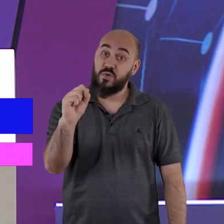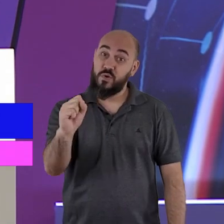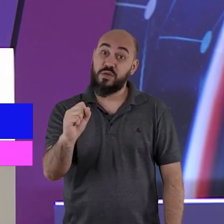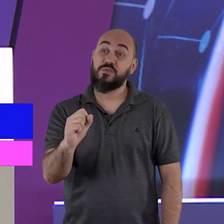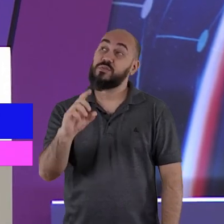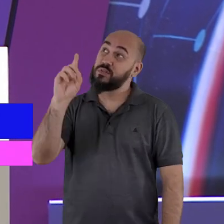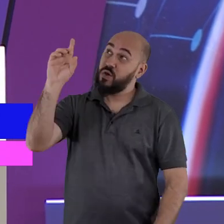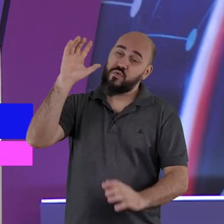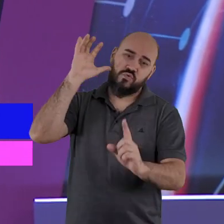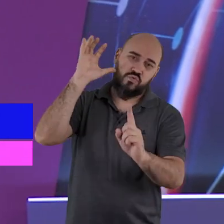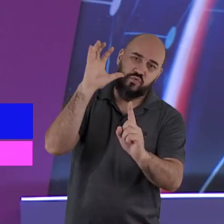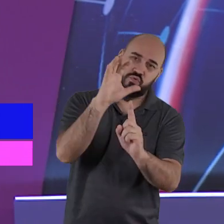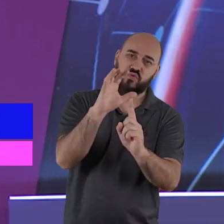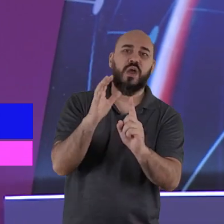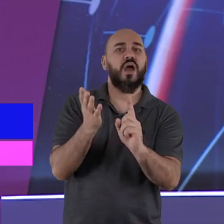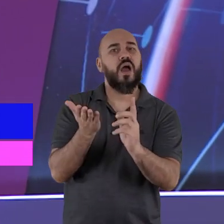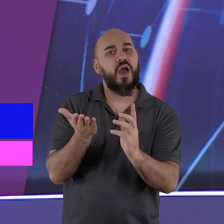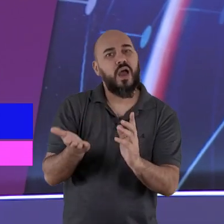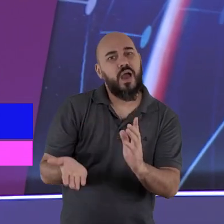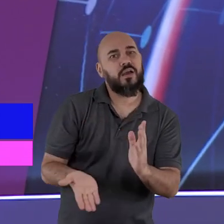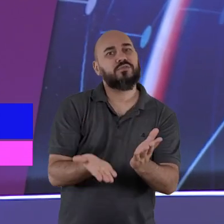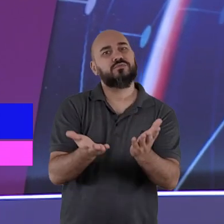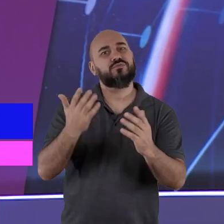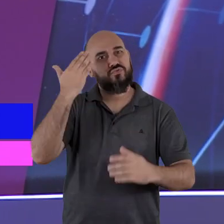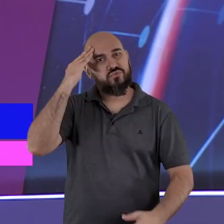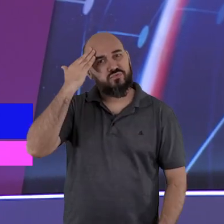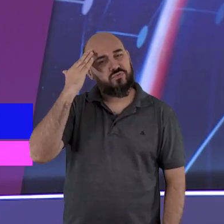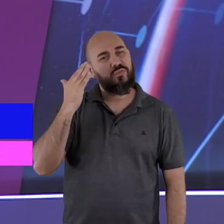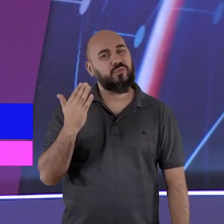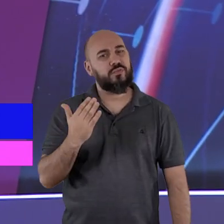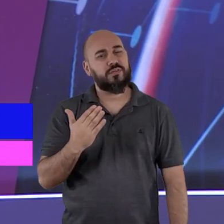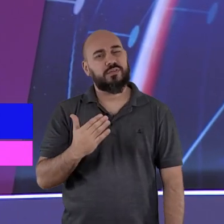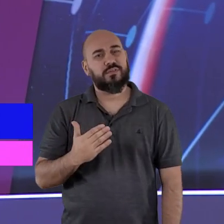história. Deus estava controlando todos os eventos deste mundo.